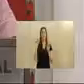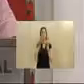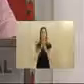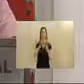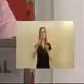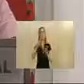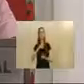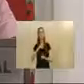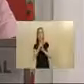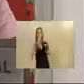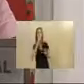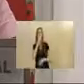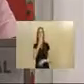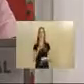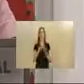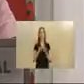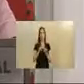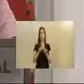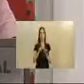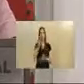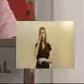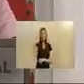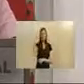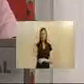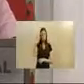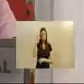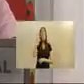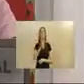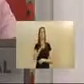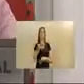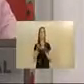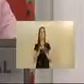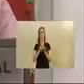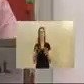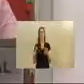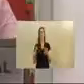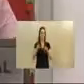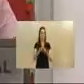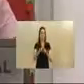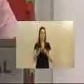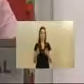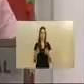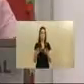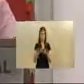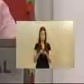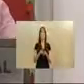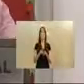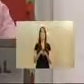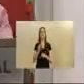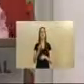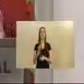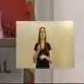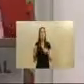é que a furb vai ser nossa parceira na realização desses